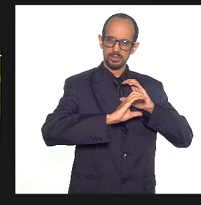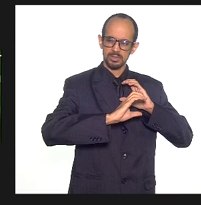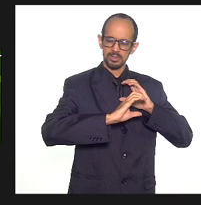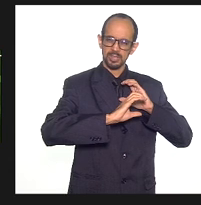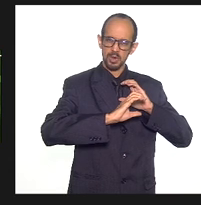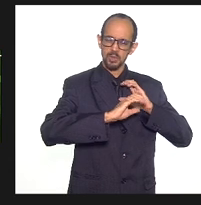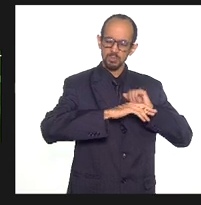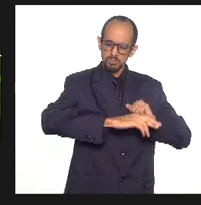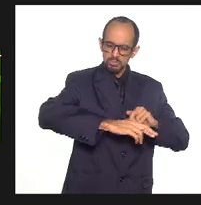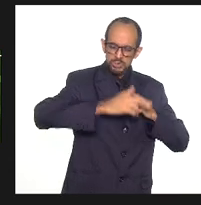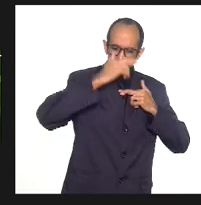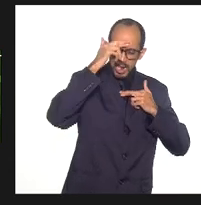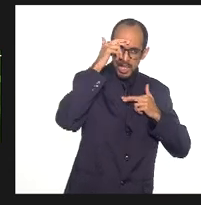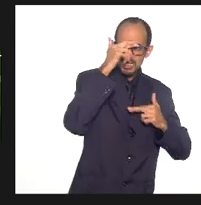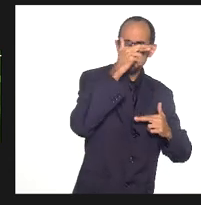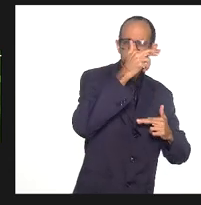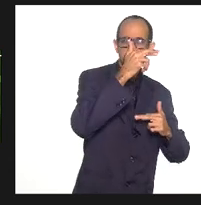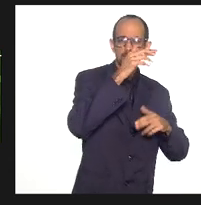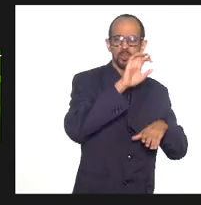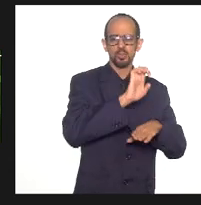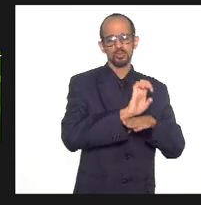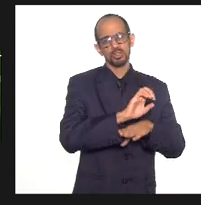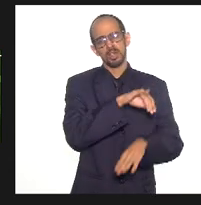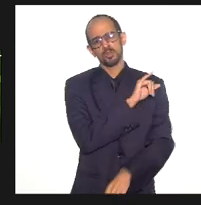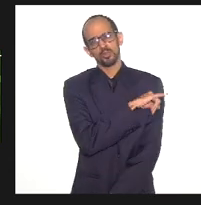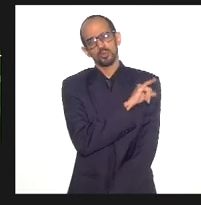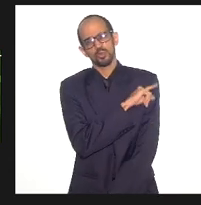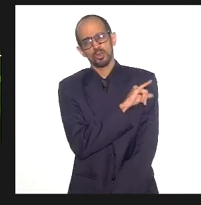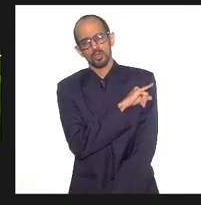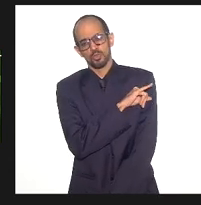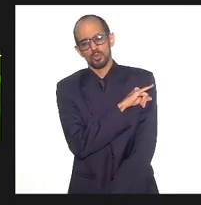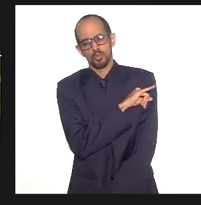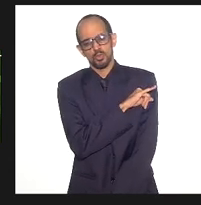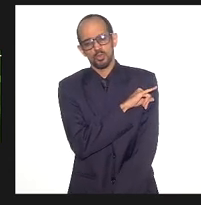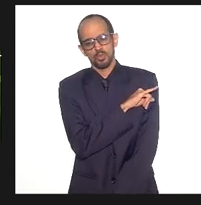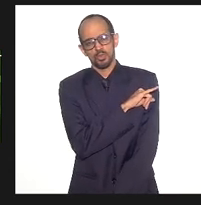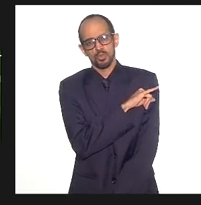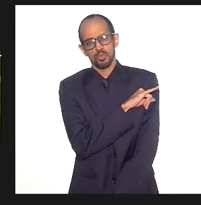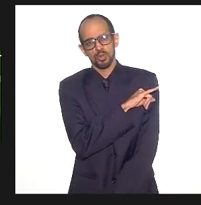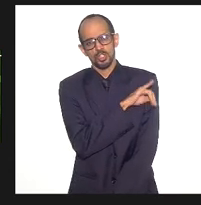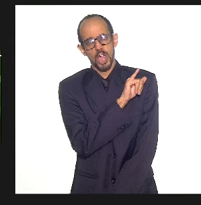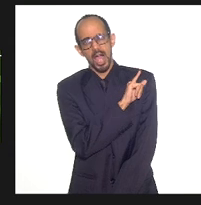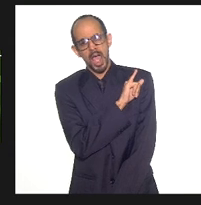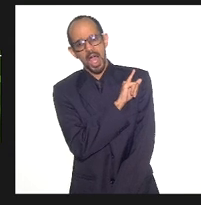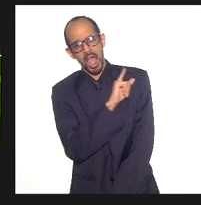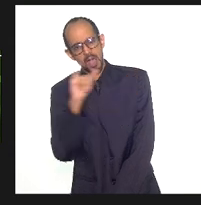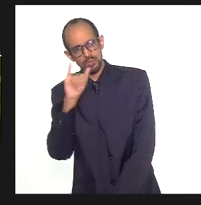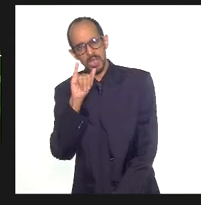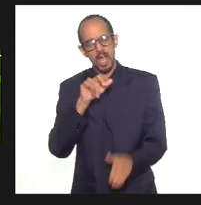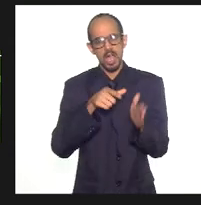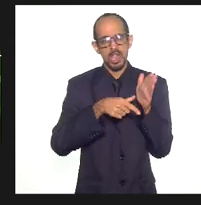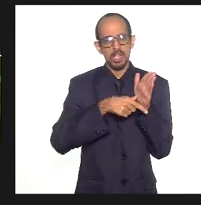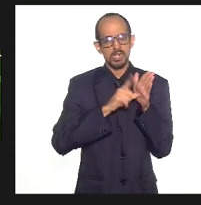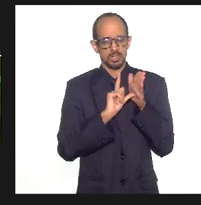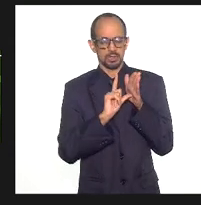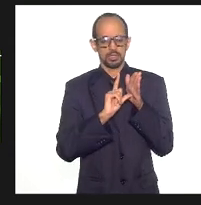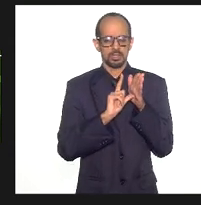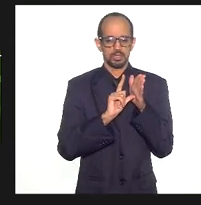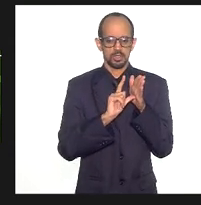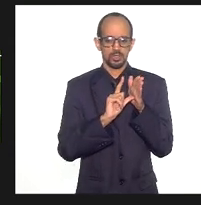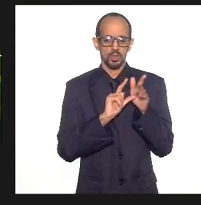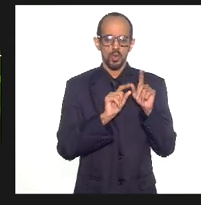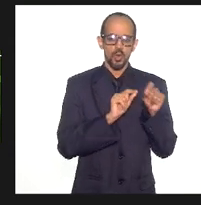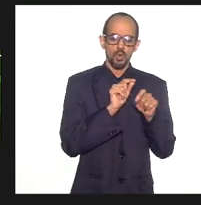respeitoso com o Estado do Rio de Janeiro, de comunicar previamente o que